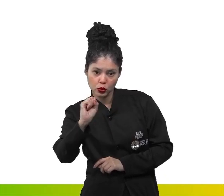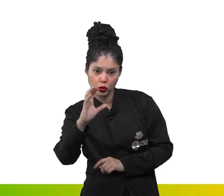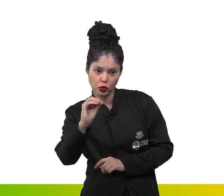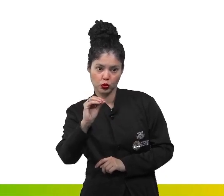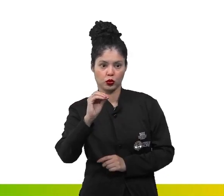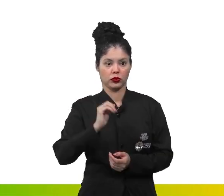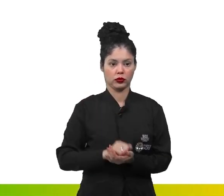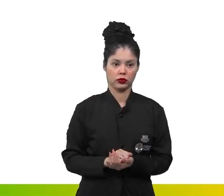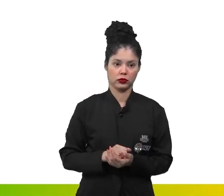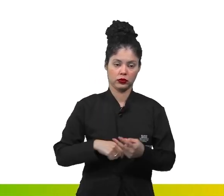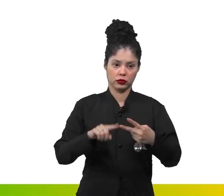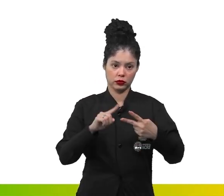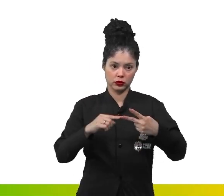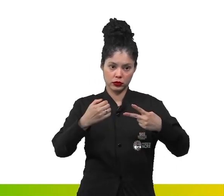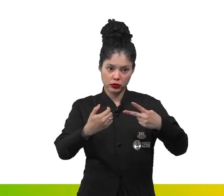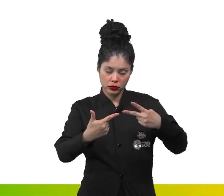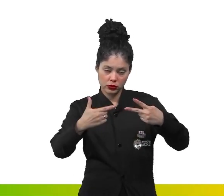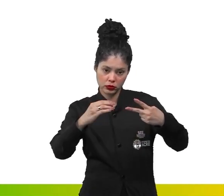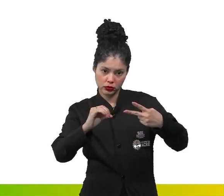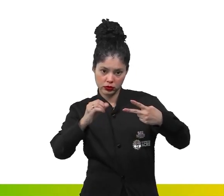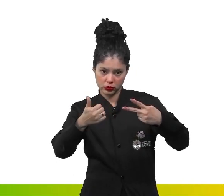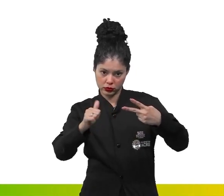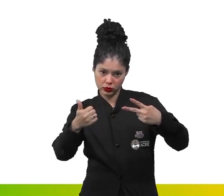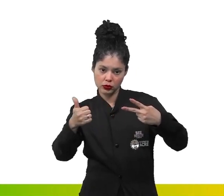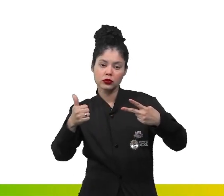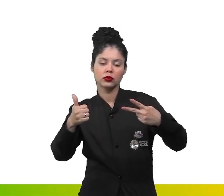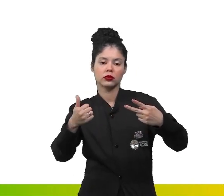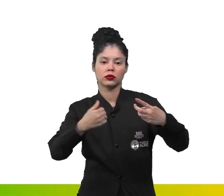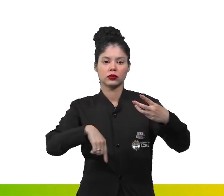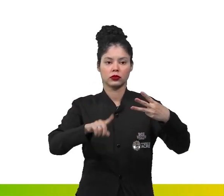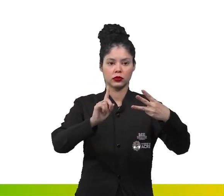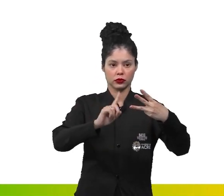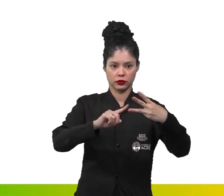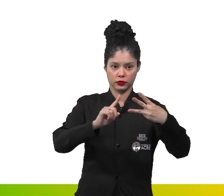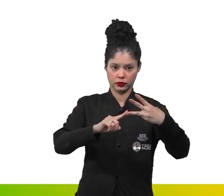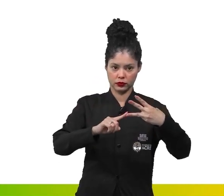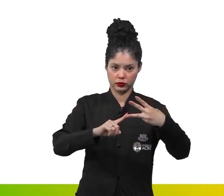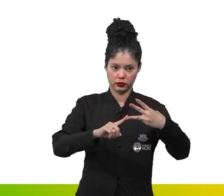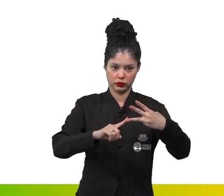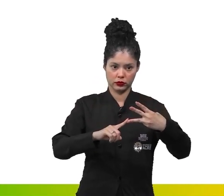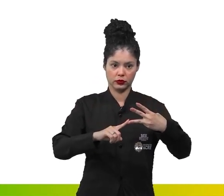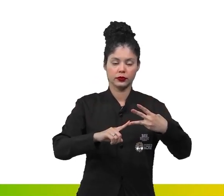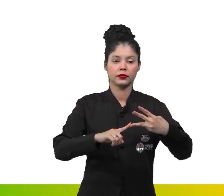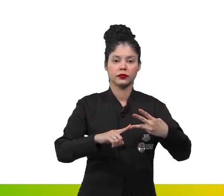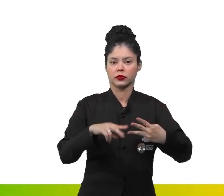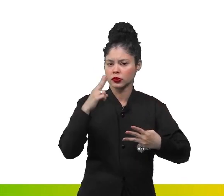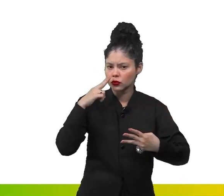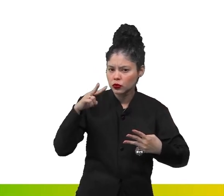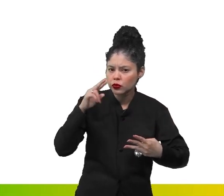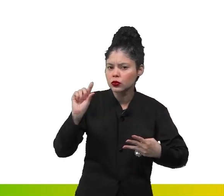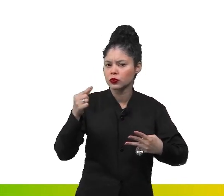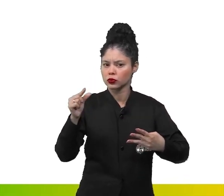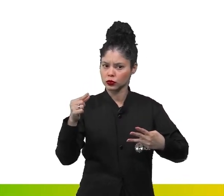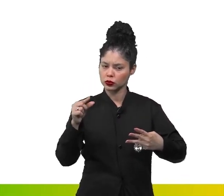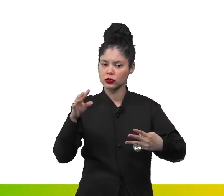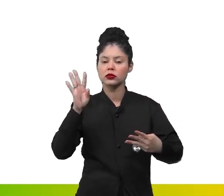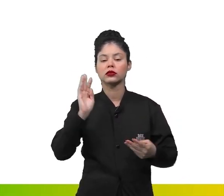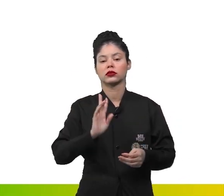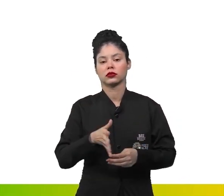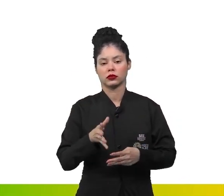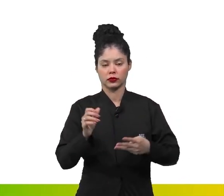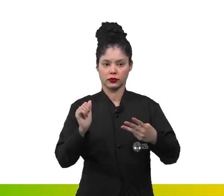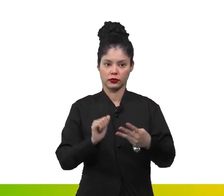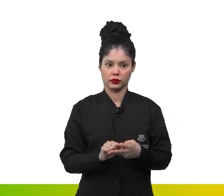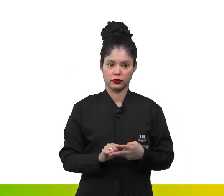1980, a gente tem uma pirâmide etária lá no ano de 2011, lembrando que a gente viu um pouco do que era a pirâmide etária em